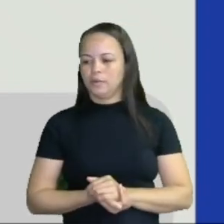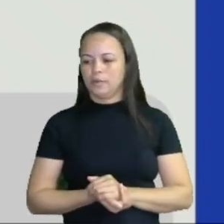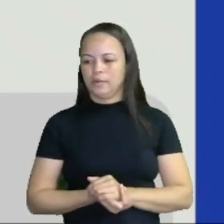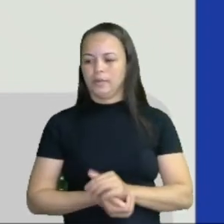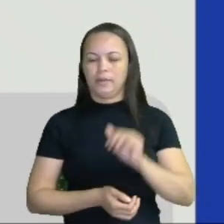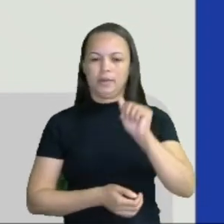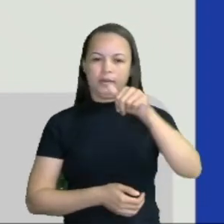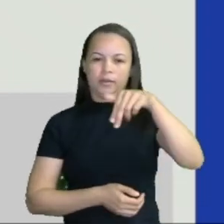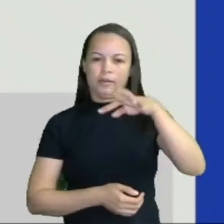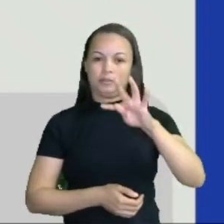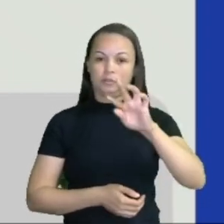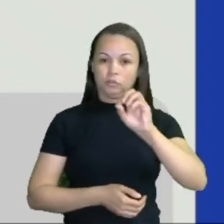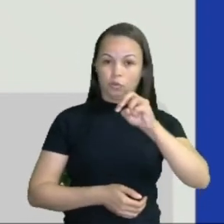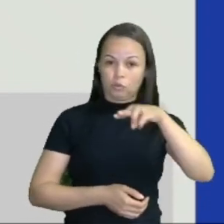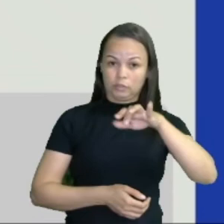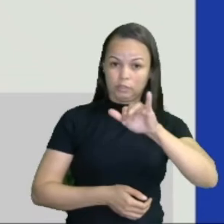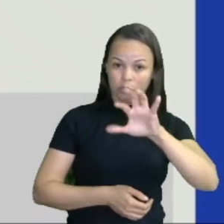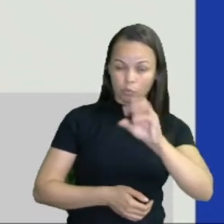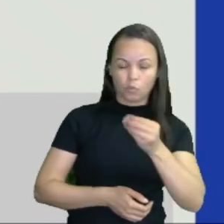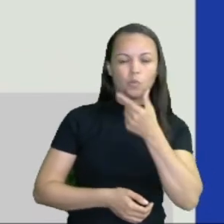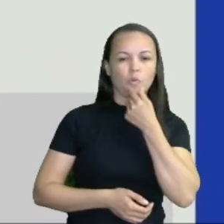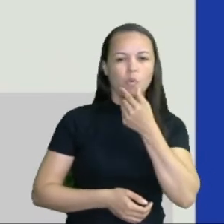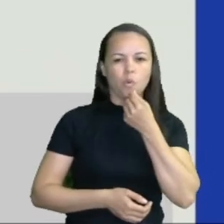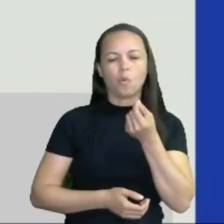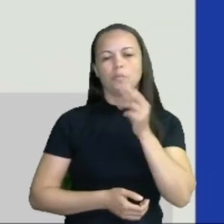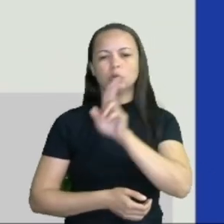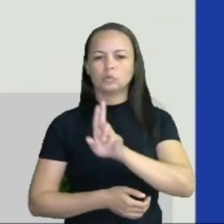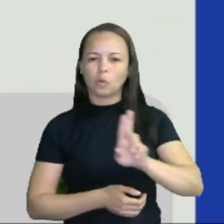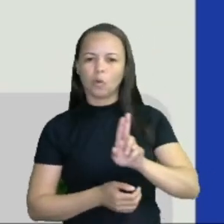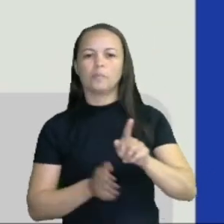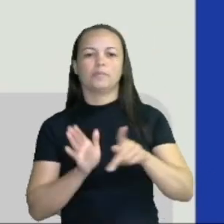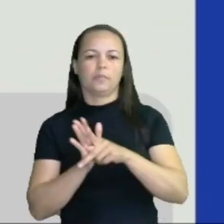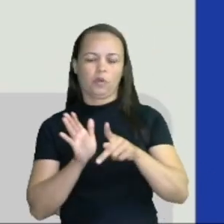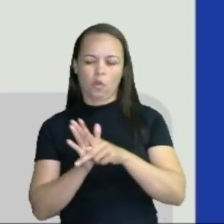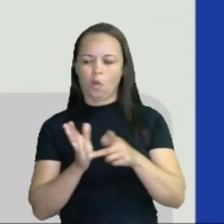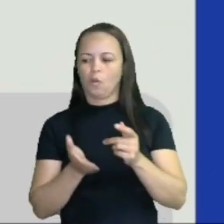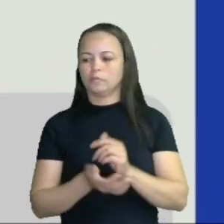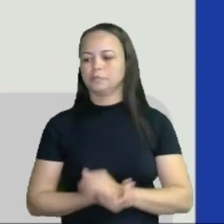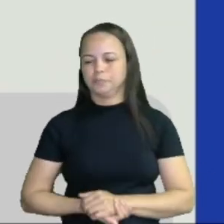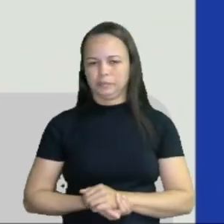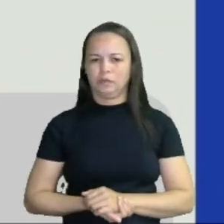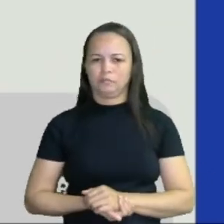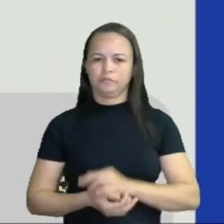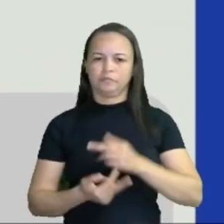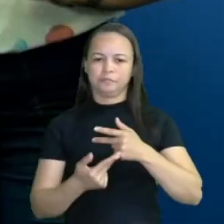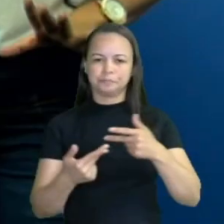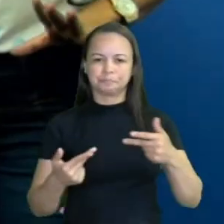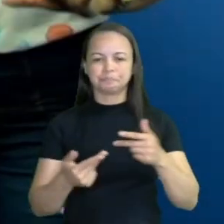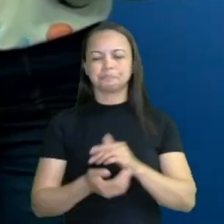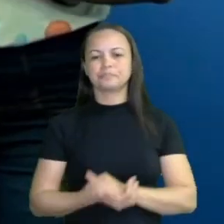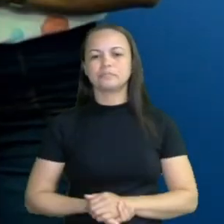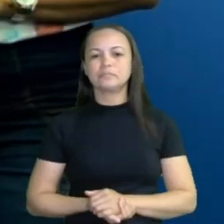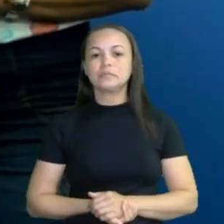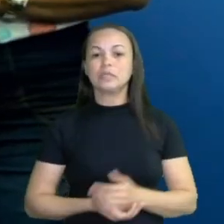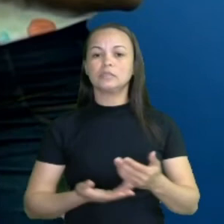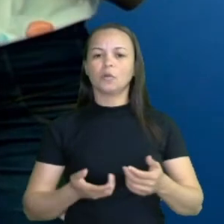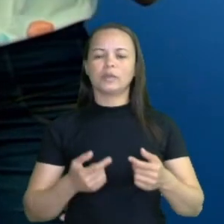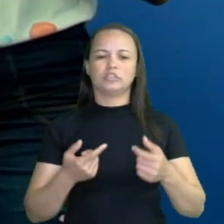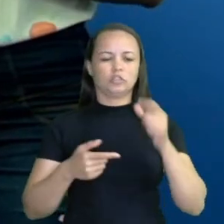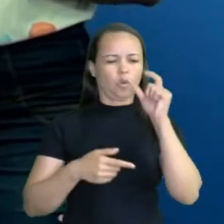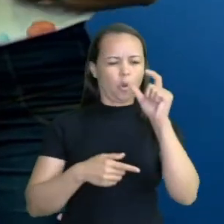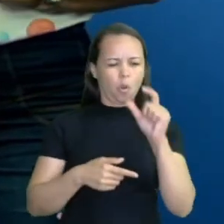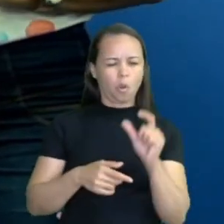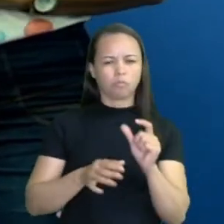supermercado comum. Muito bem. Trouxe aqui um quadro para a gente completar